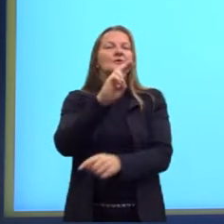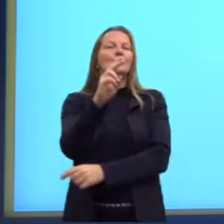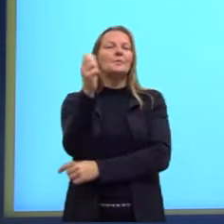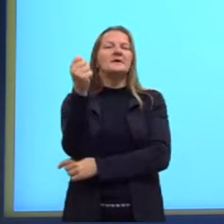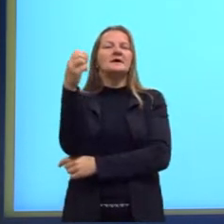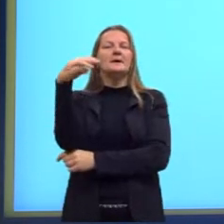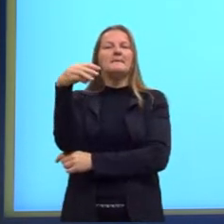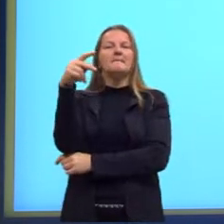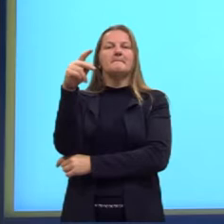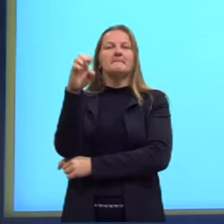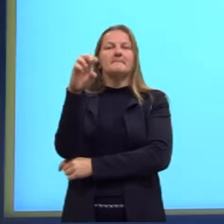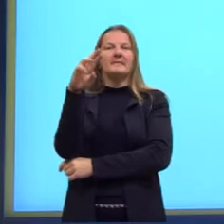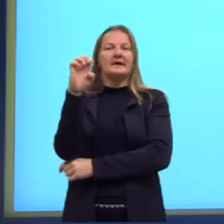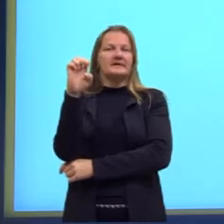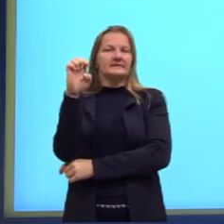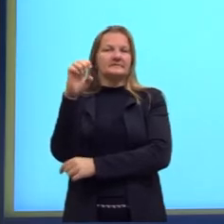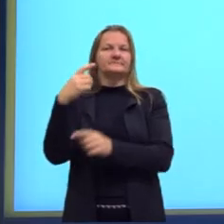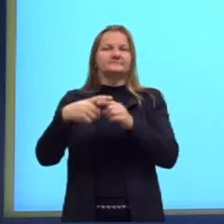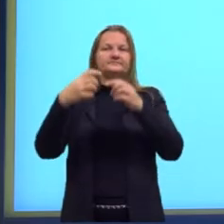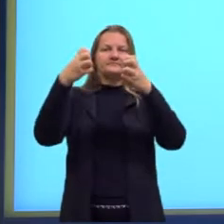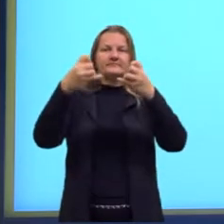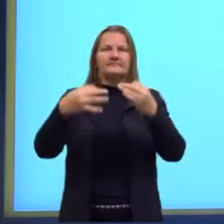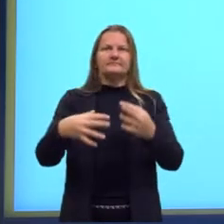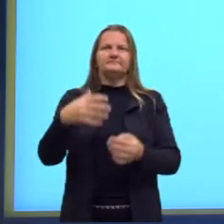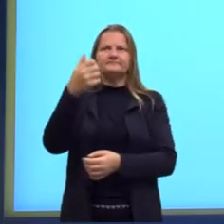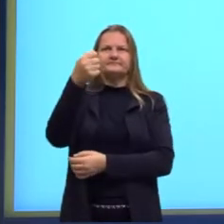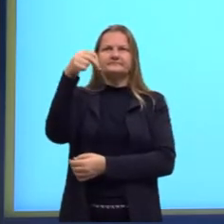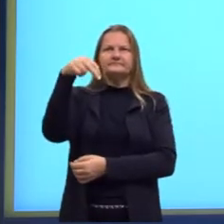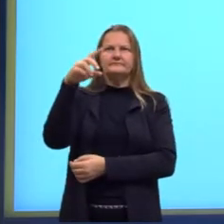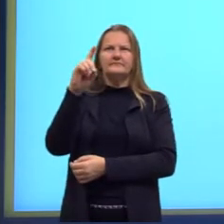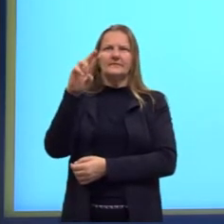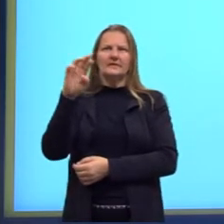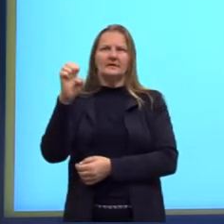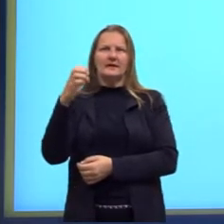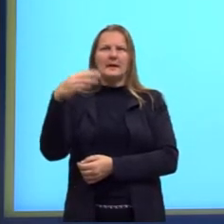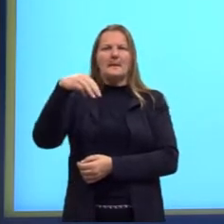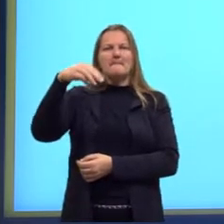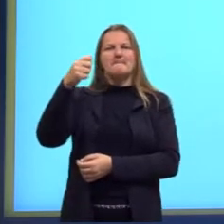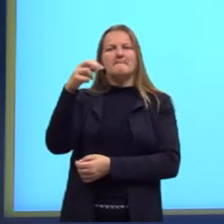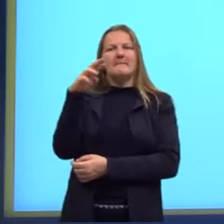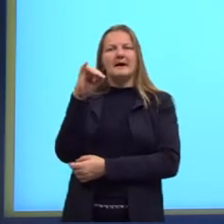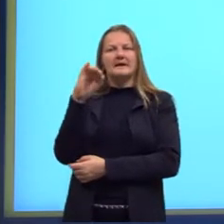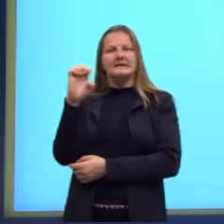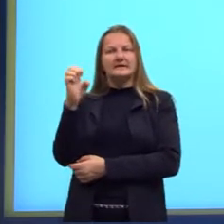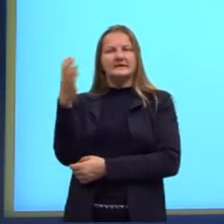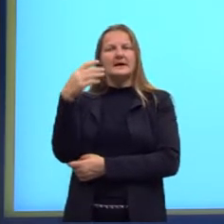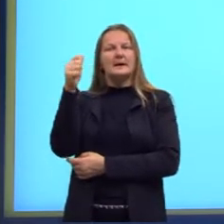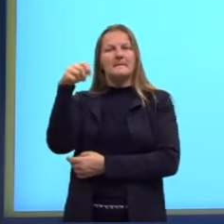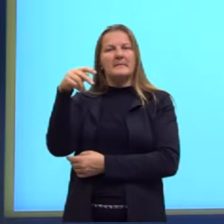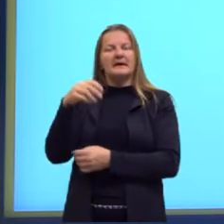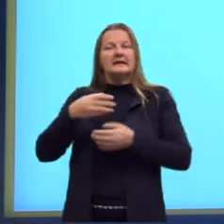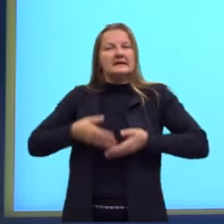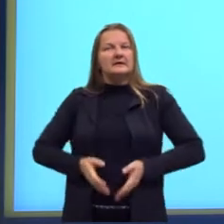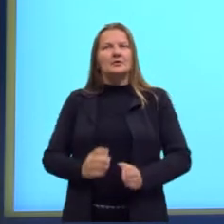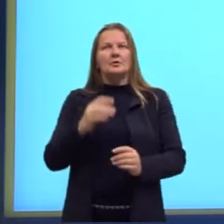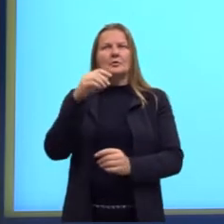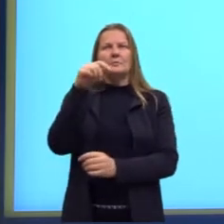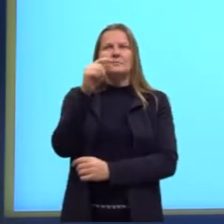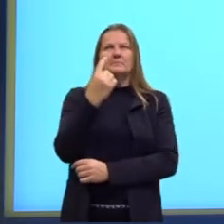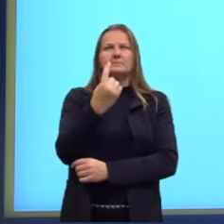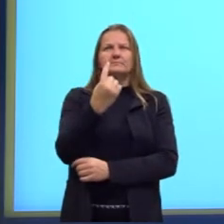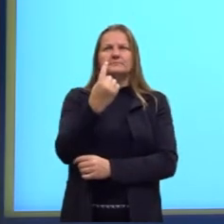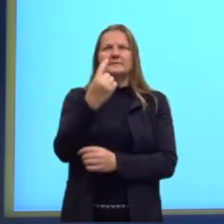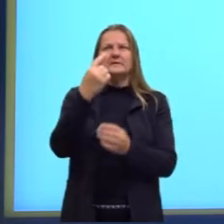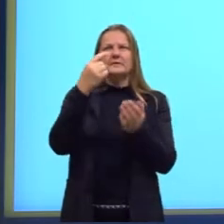Ampere né que a nossa unidade de medida André Marie Ampére a ele nasceu em 1775 e